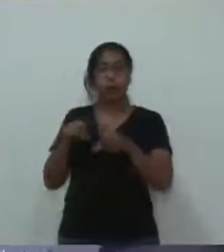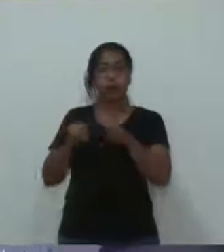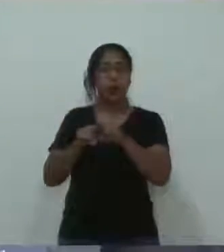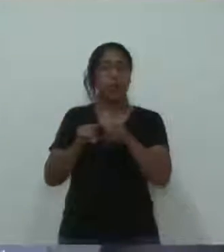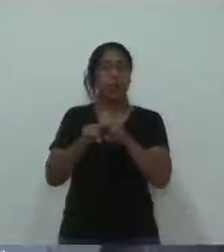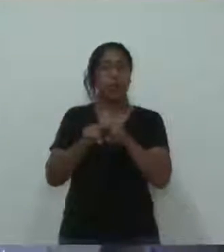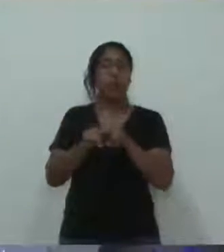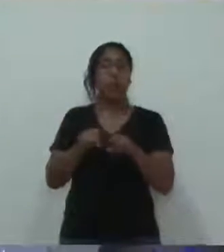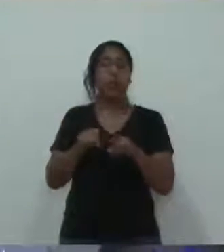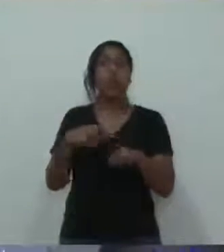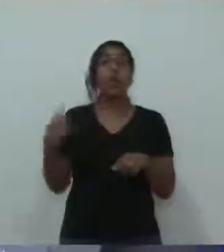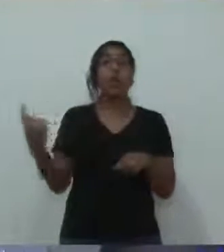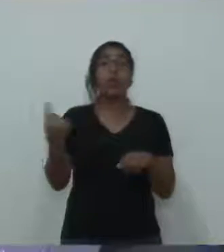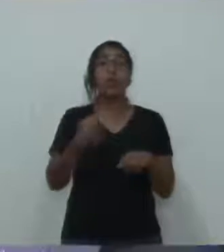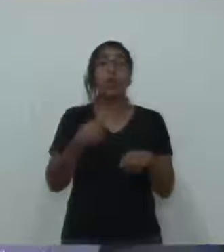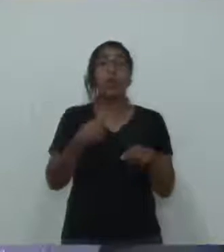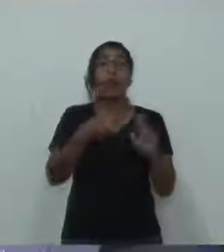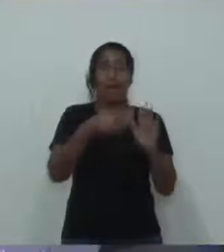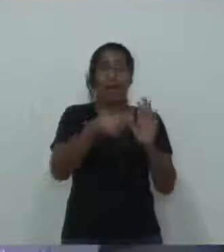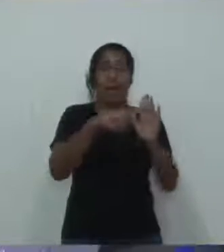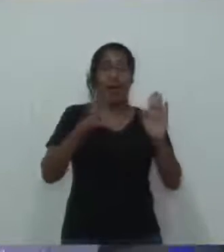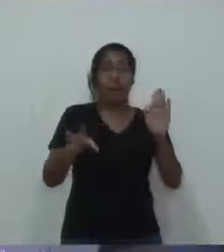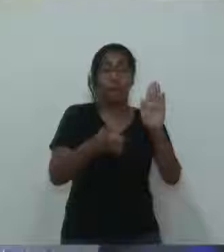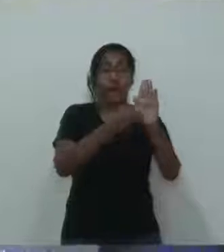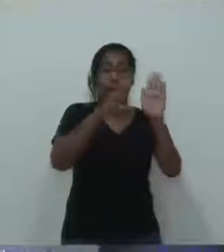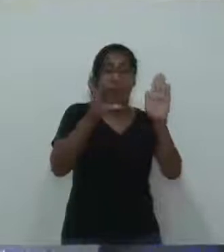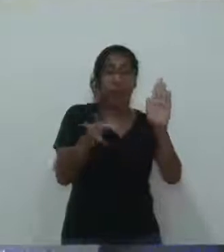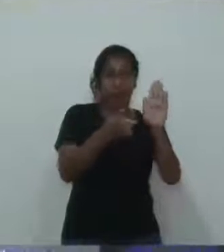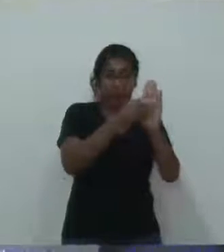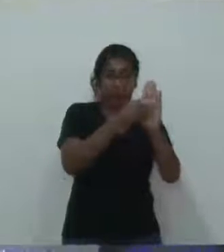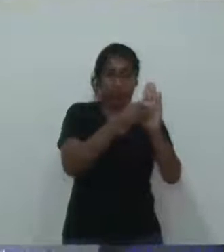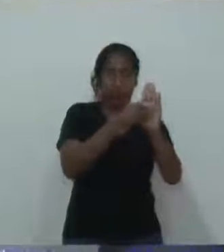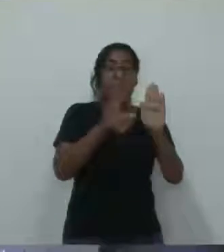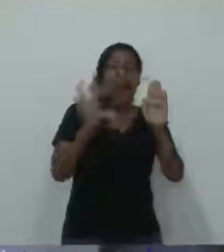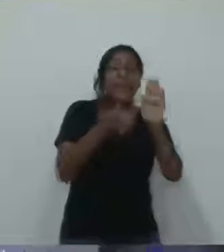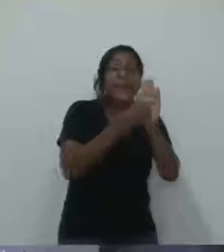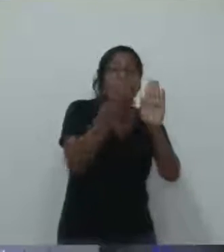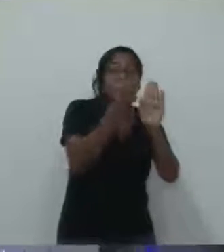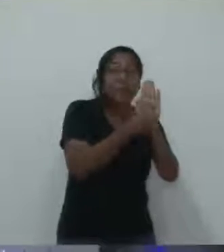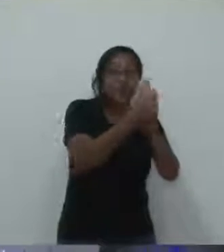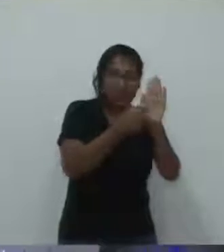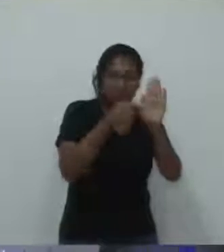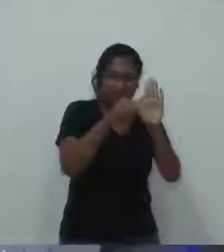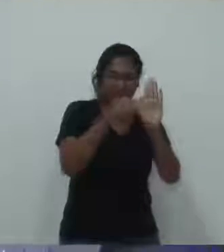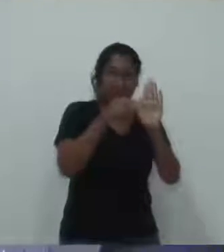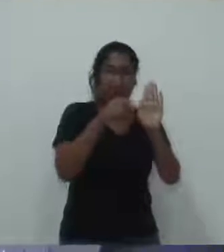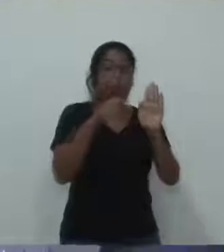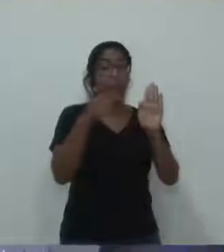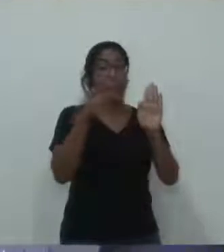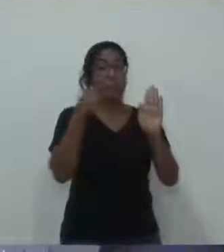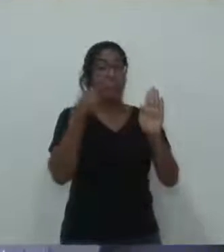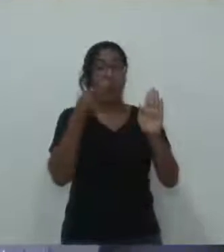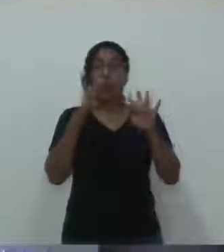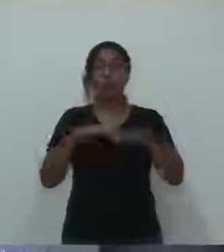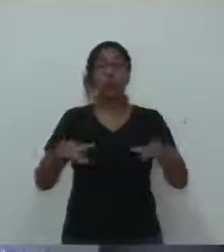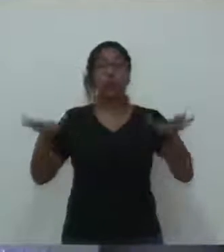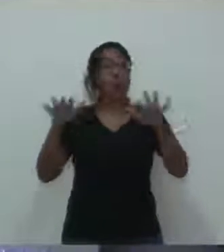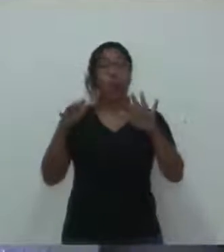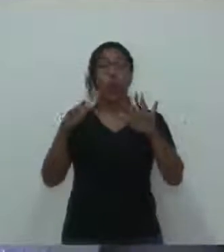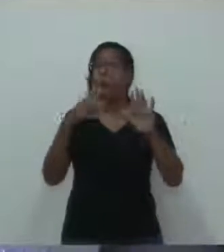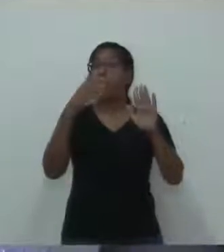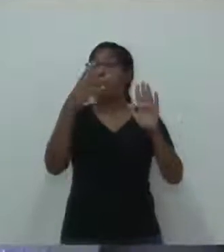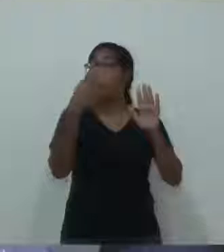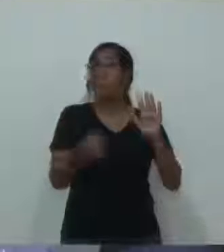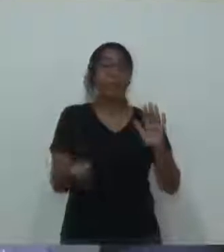vamos reprovar essa emenda supressiva. Ninguém falou que vai aprovar. Nós vamos falar que todos que falaram